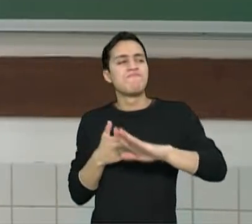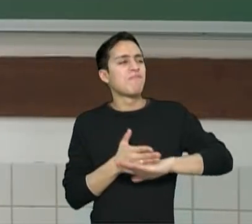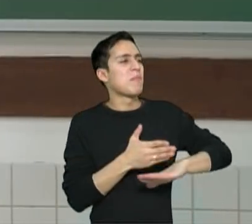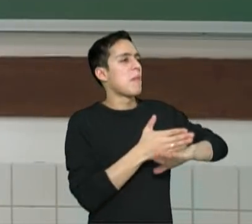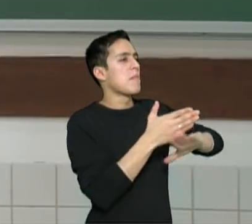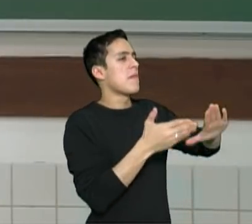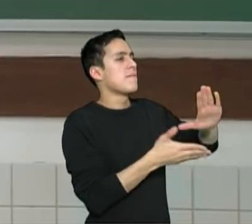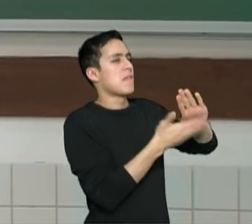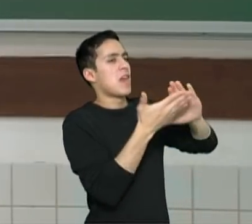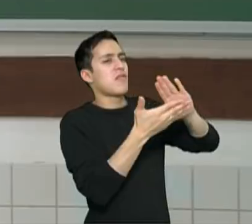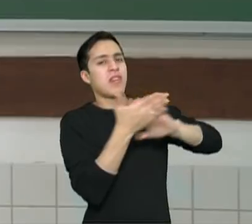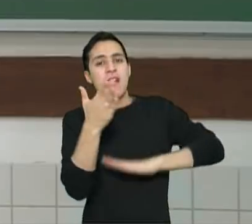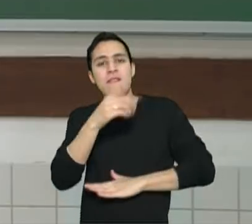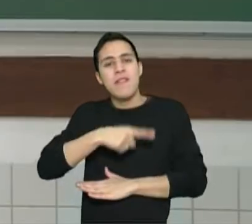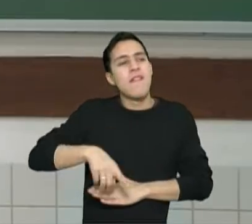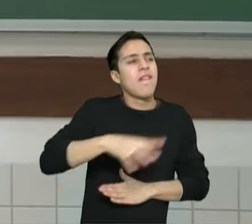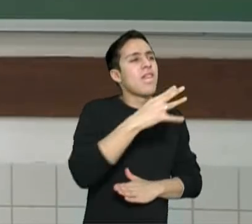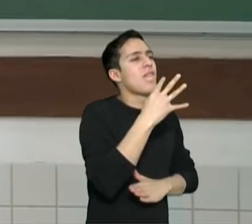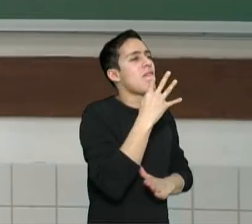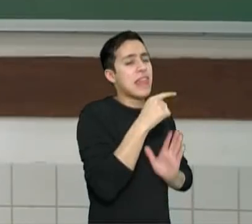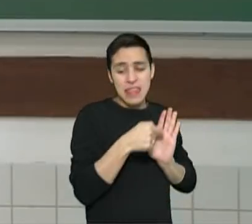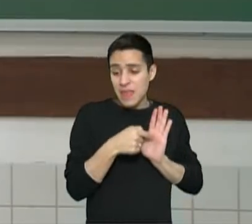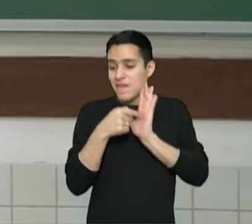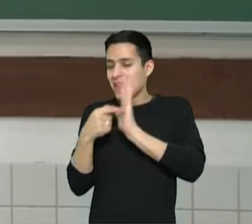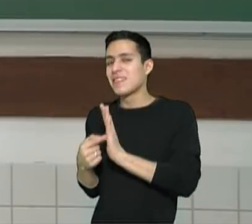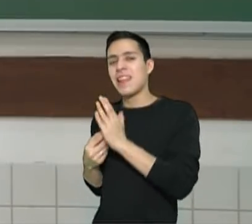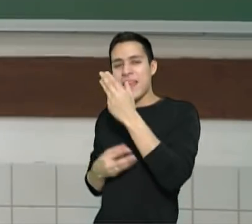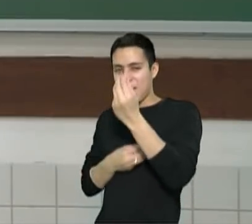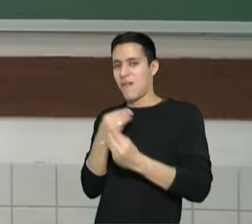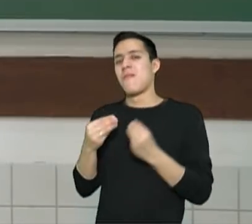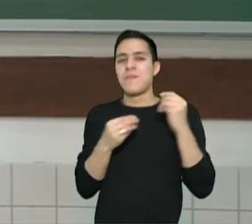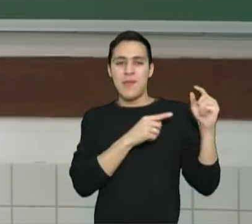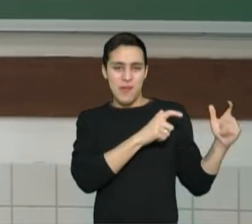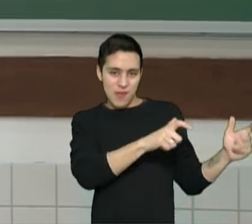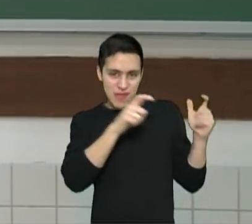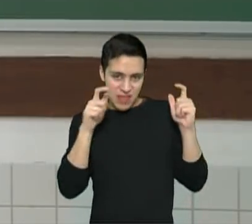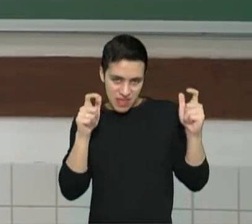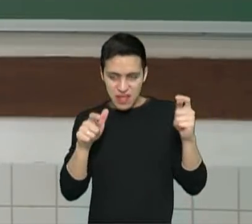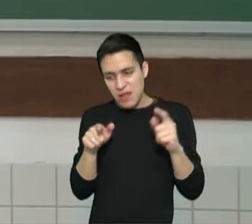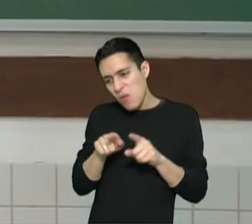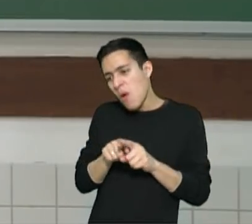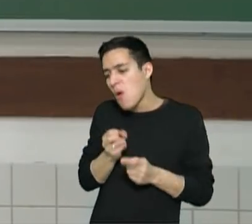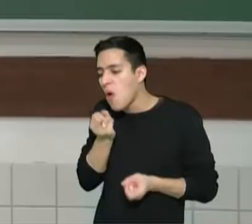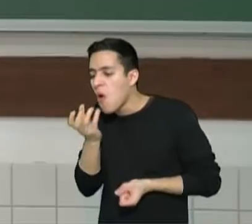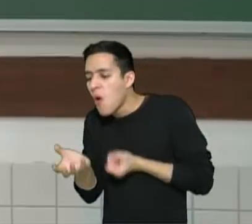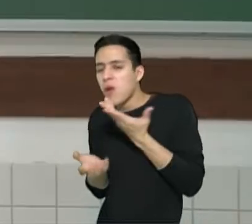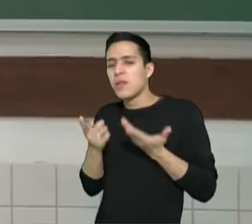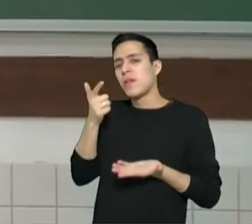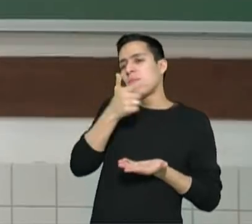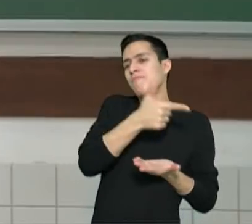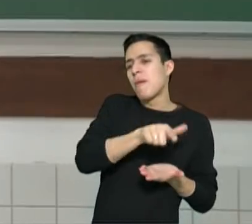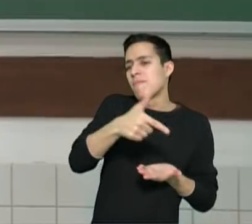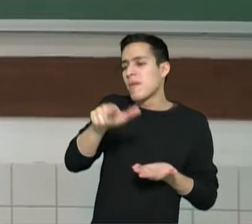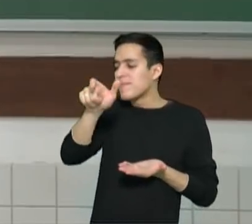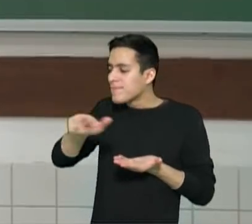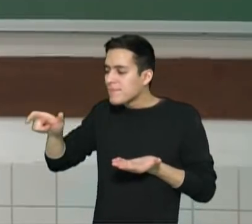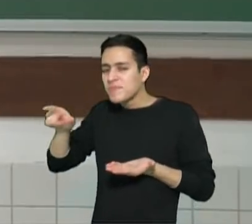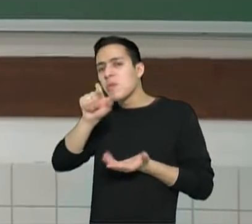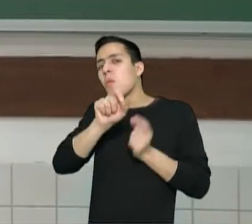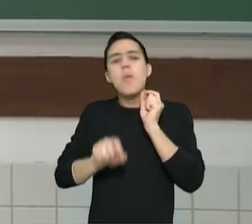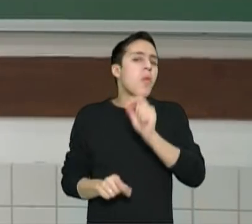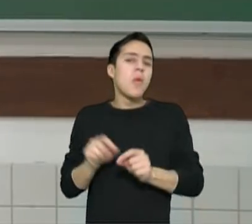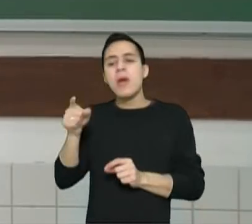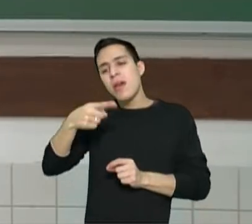daqui a pouquinho como era essa mostragem, como que eles faziam para contar para as outras pessoas o que eles estavam